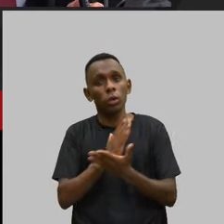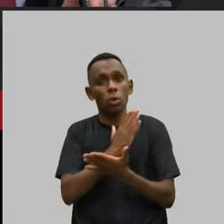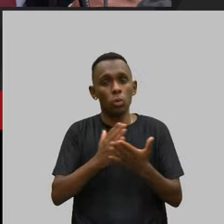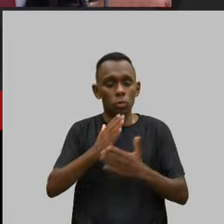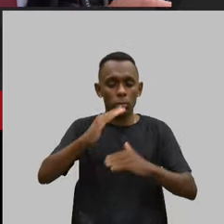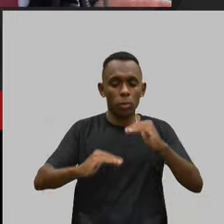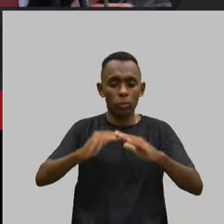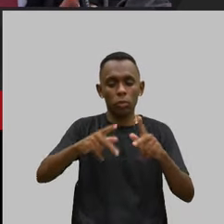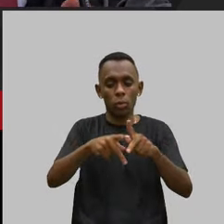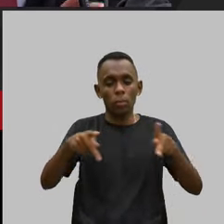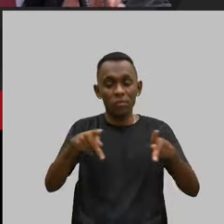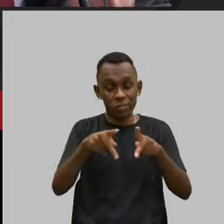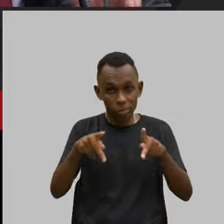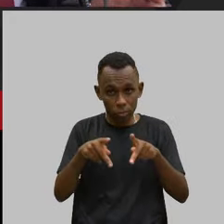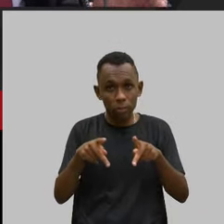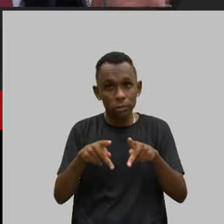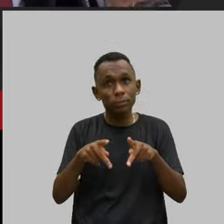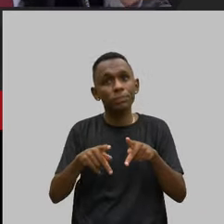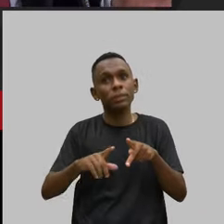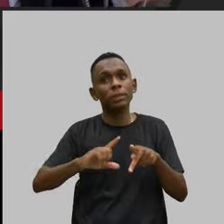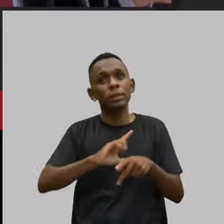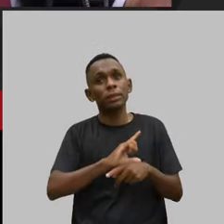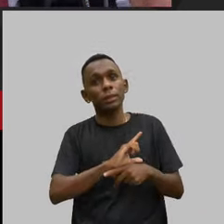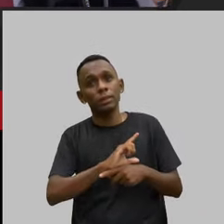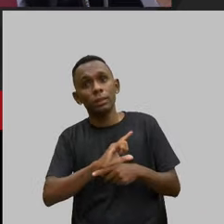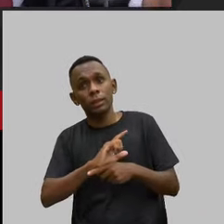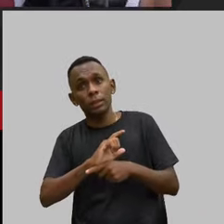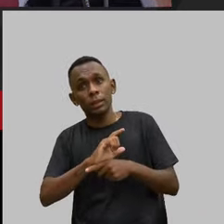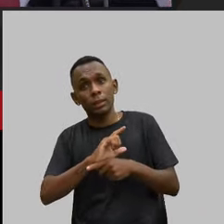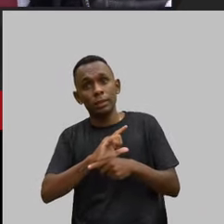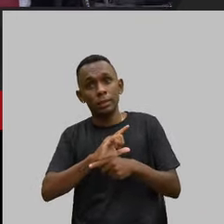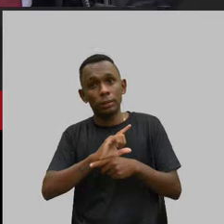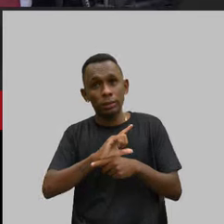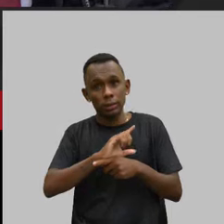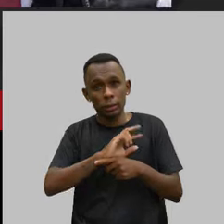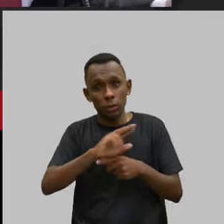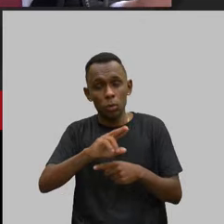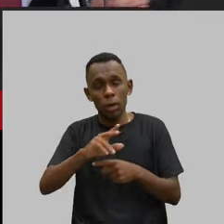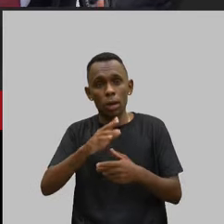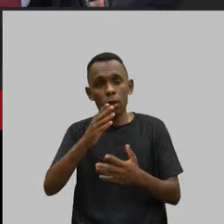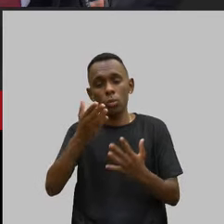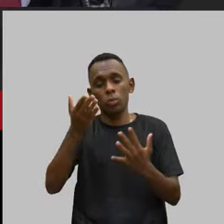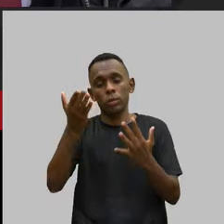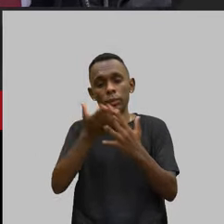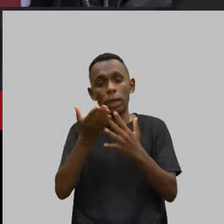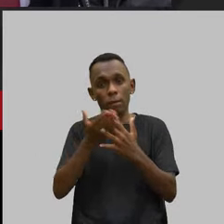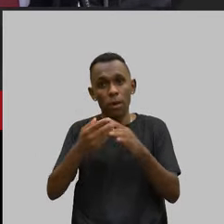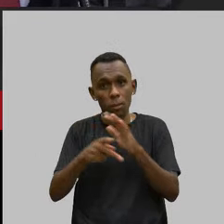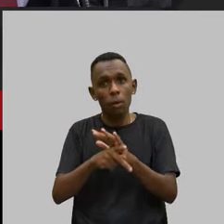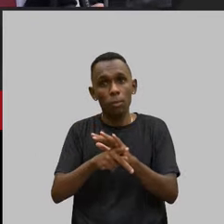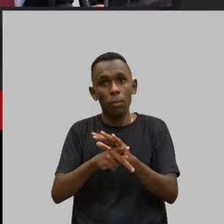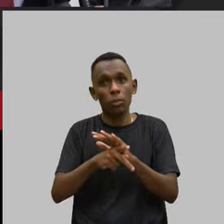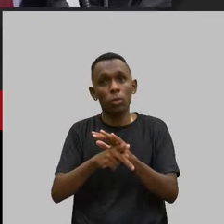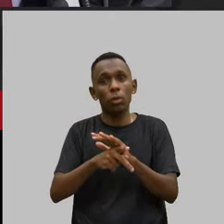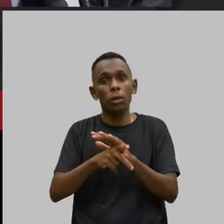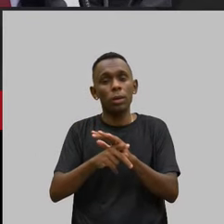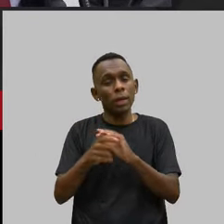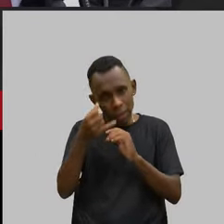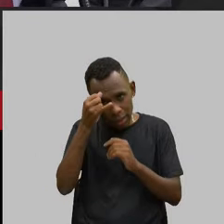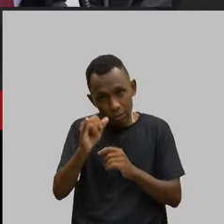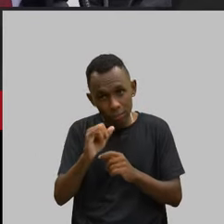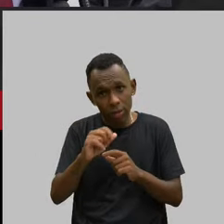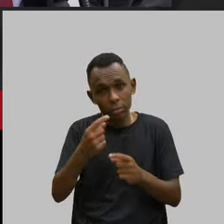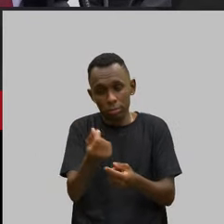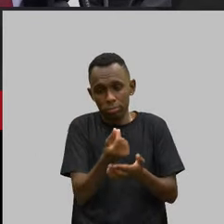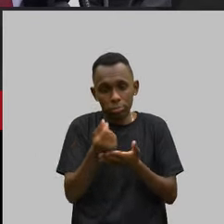que e professoras que saem de deixam de sair de licença saúde exatamente para não perder um bom percentual doss seus